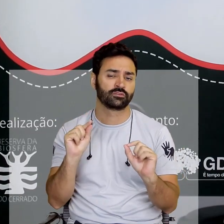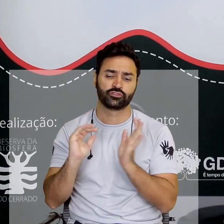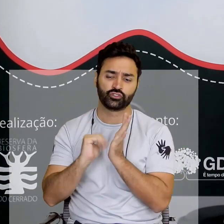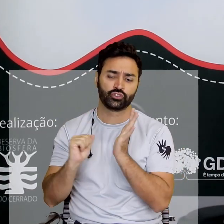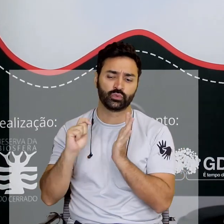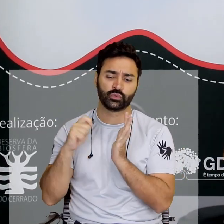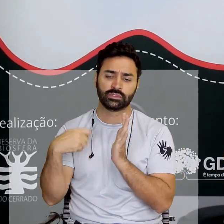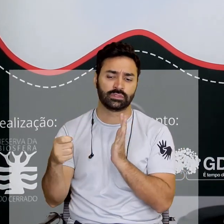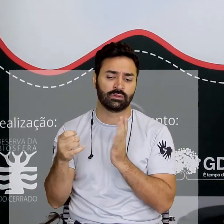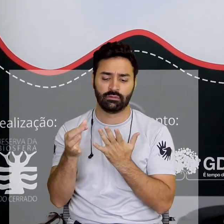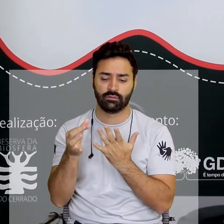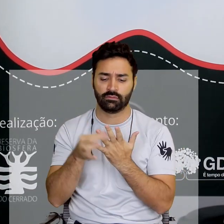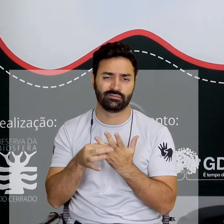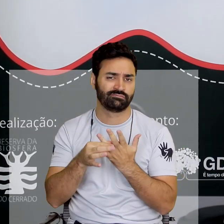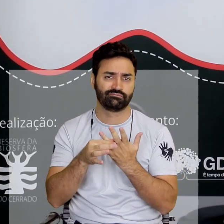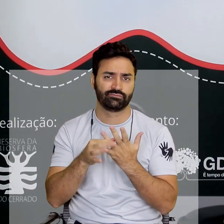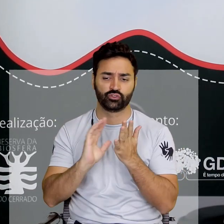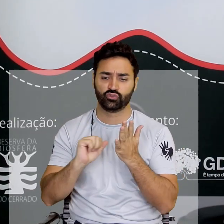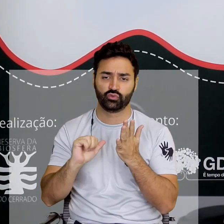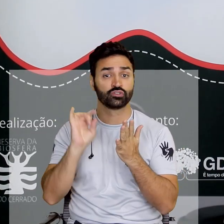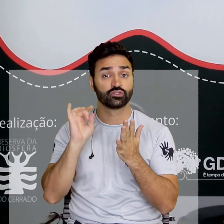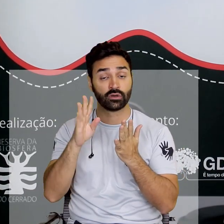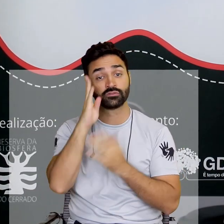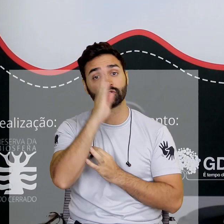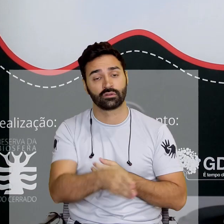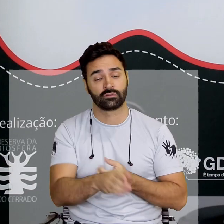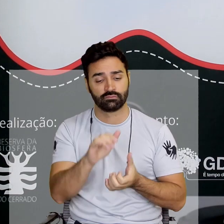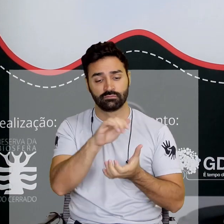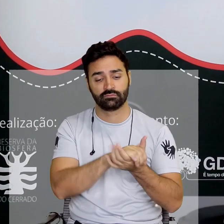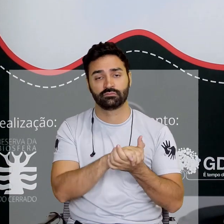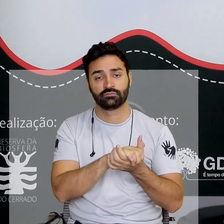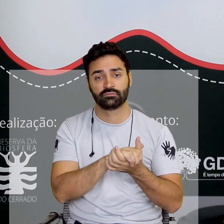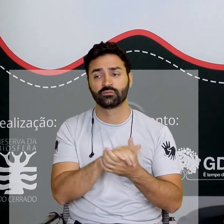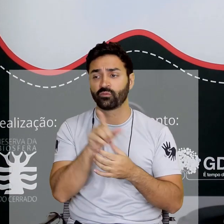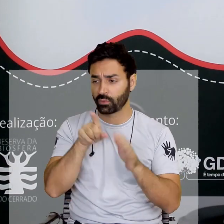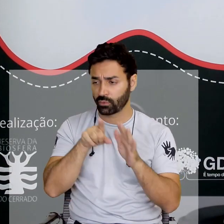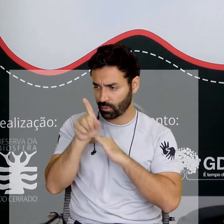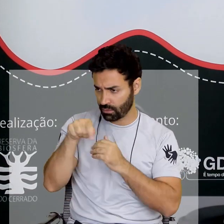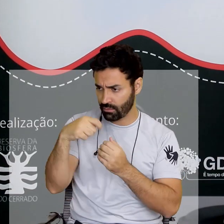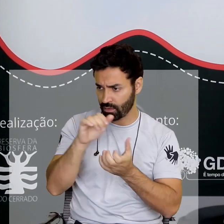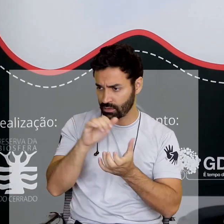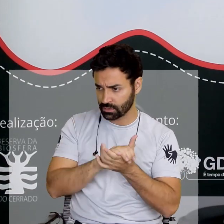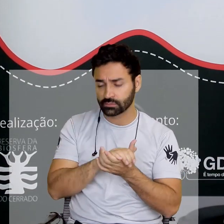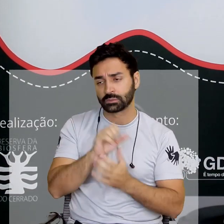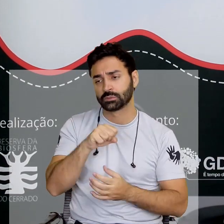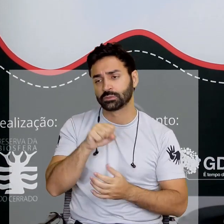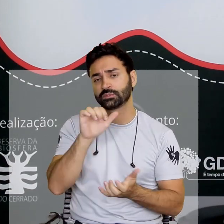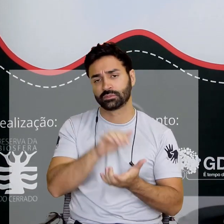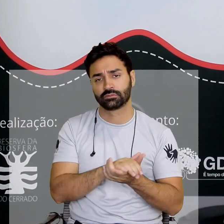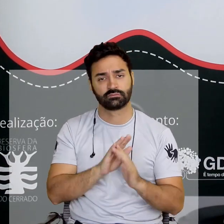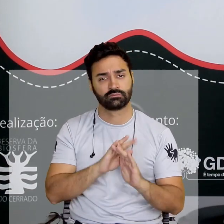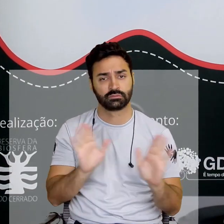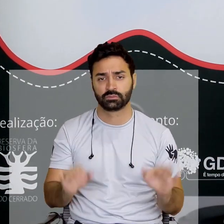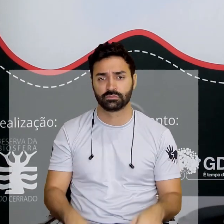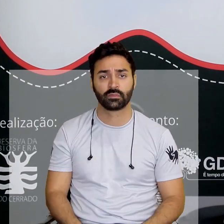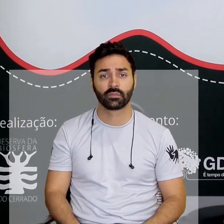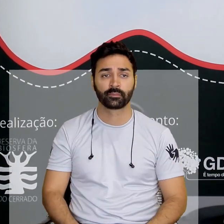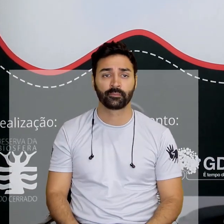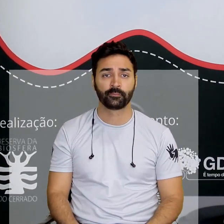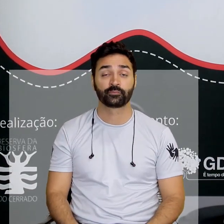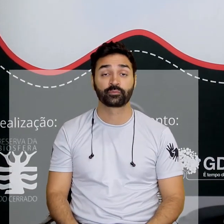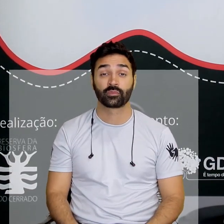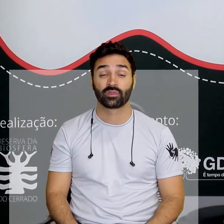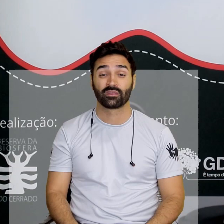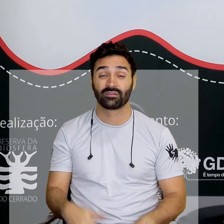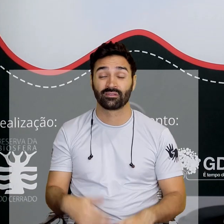usar esse e só fazem assim. Você é casado? Casado. Casado. Então, esse aqui,